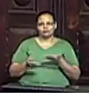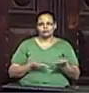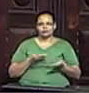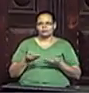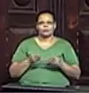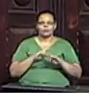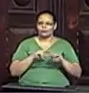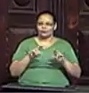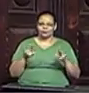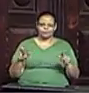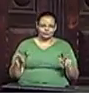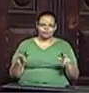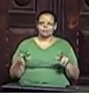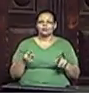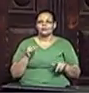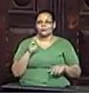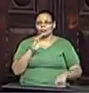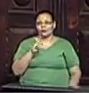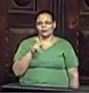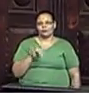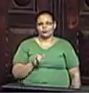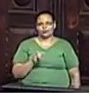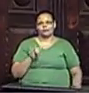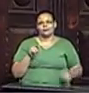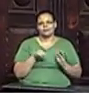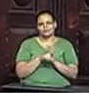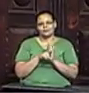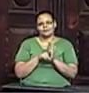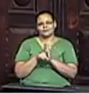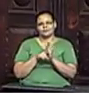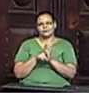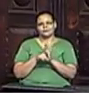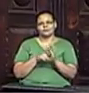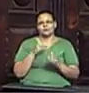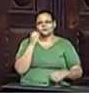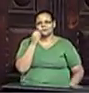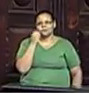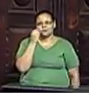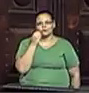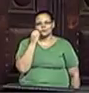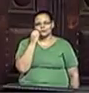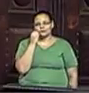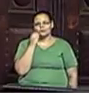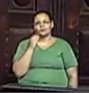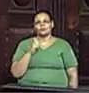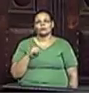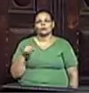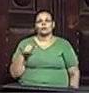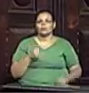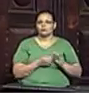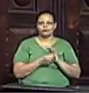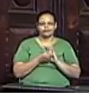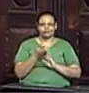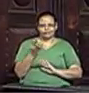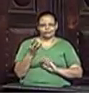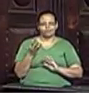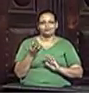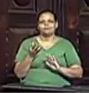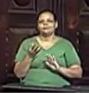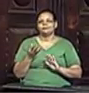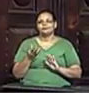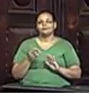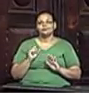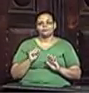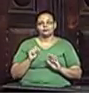mais variadas possíveis. A CPI investigou e há experiências muito bem sucedidas, inclusive observando vários dos princípios e